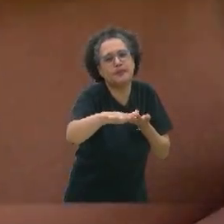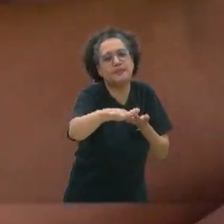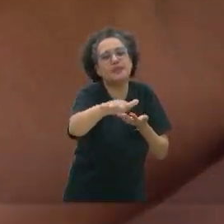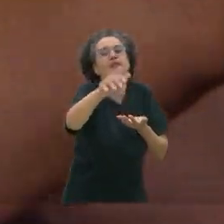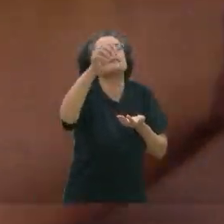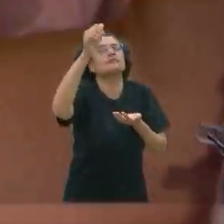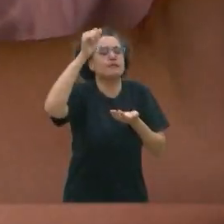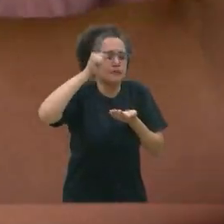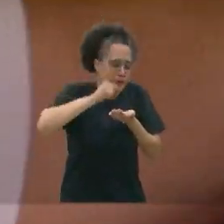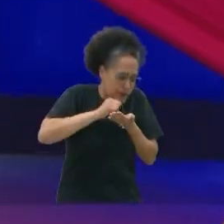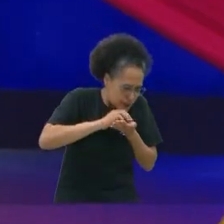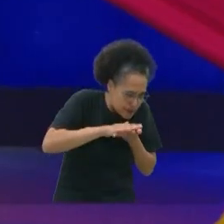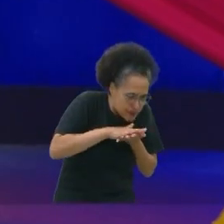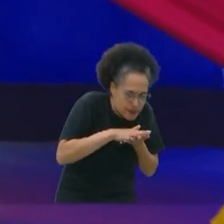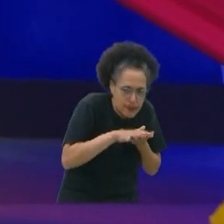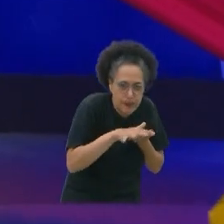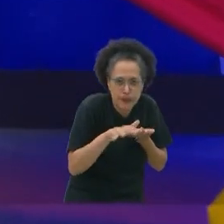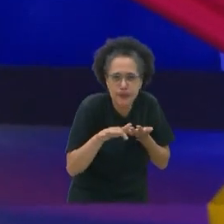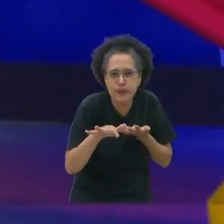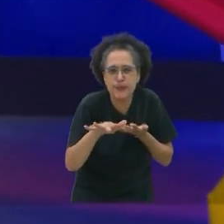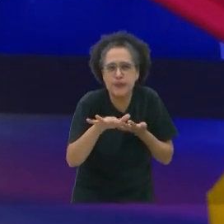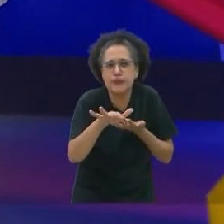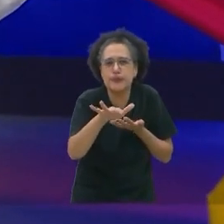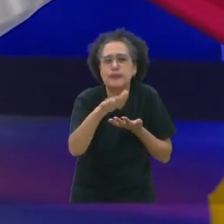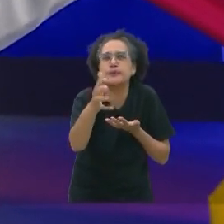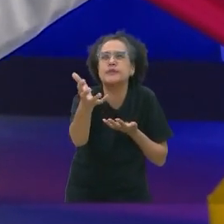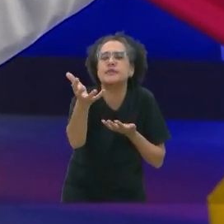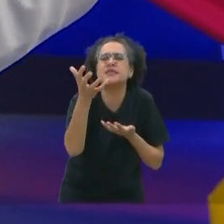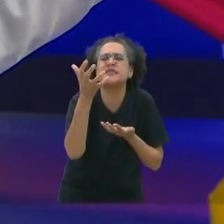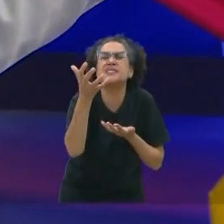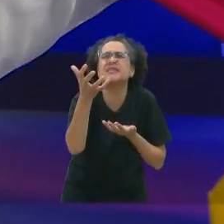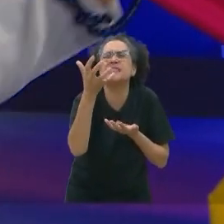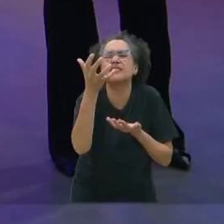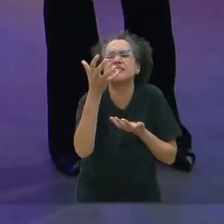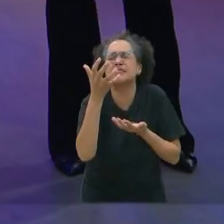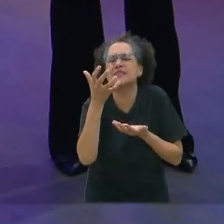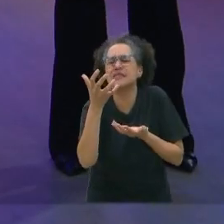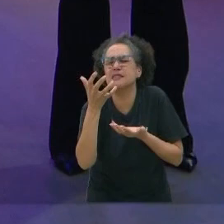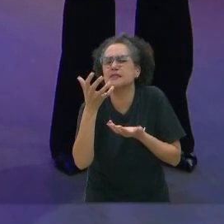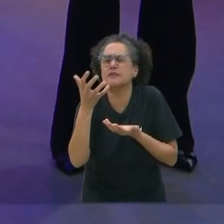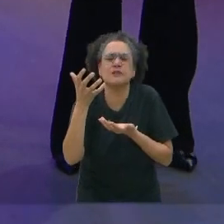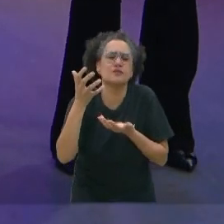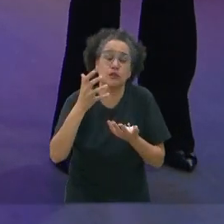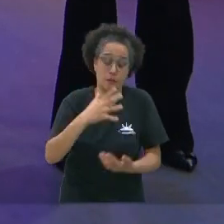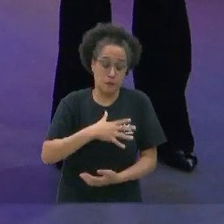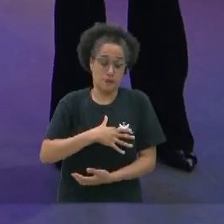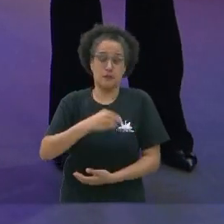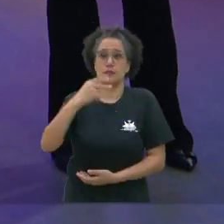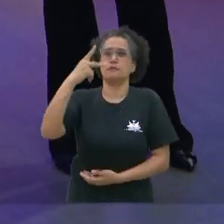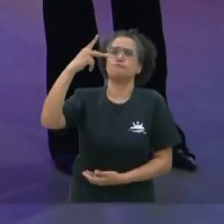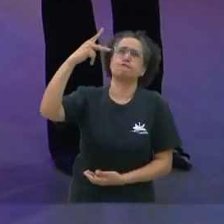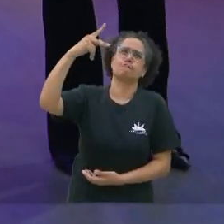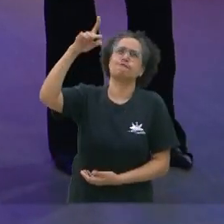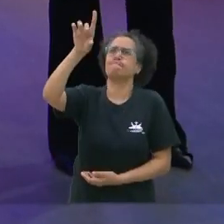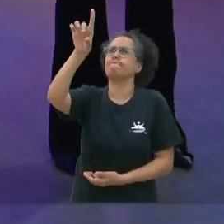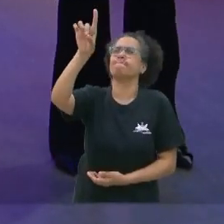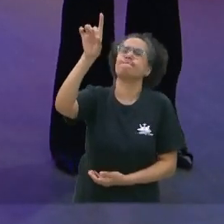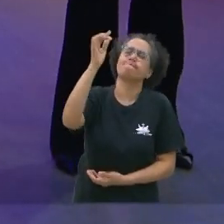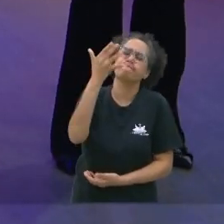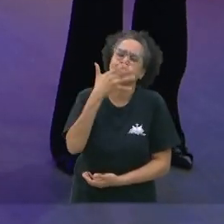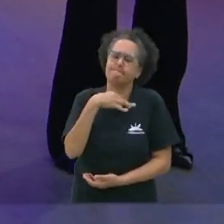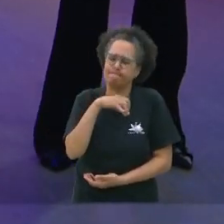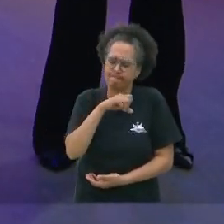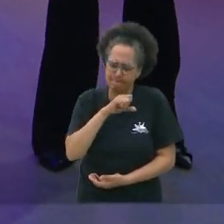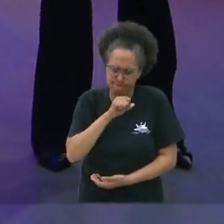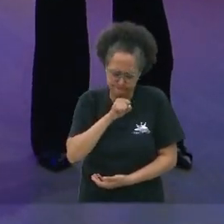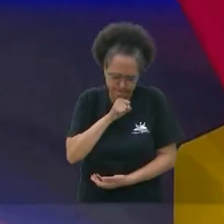nós. Sopra. Deseja em isso nós. Com teu coração, com a tua alma. Somos teus filhos. Somos teus filhos,